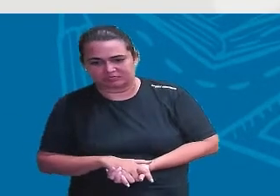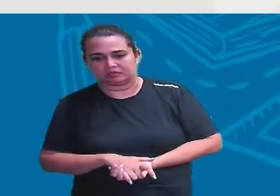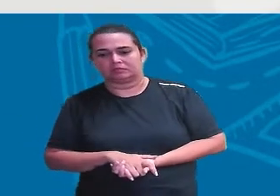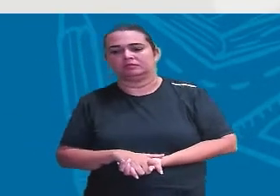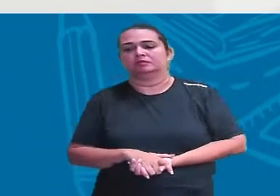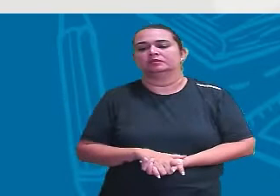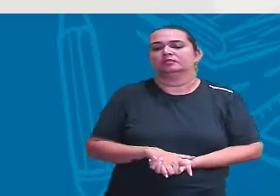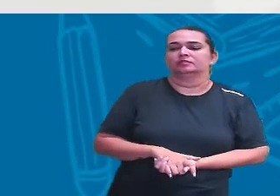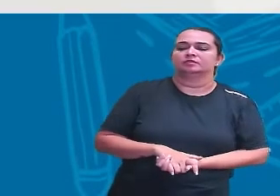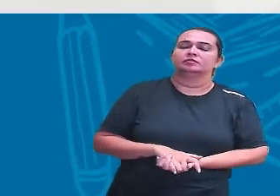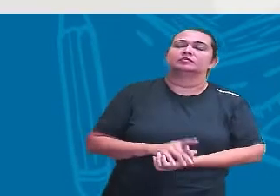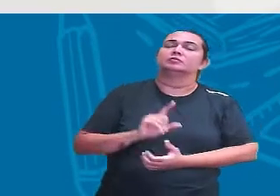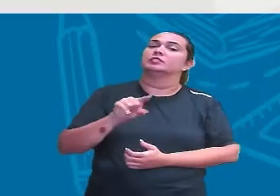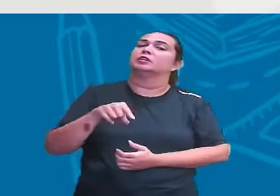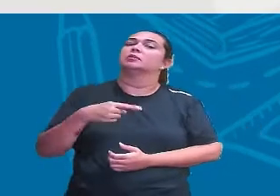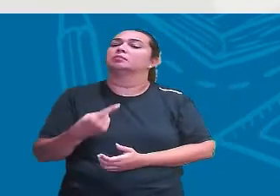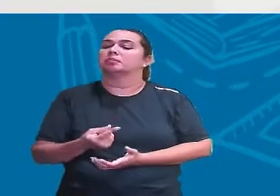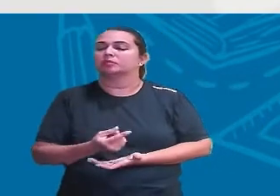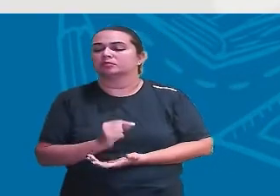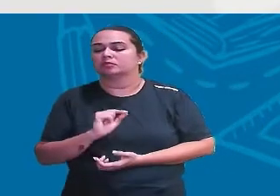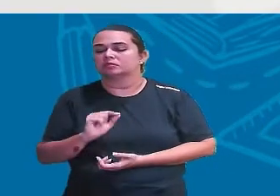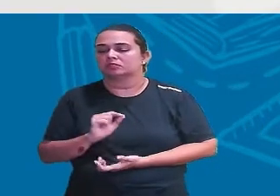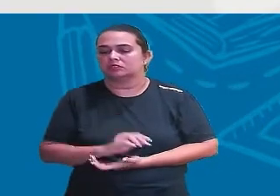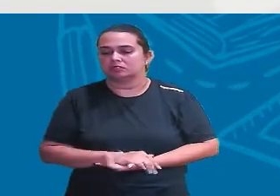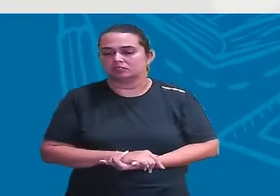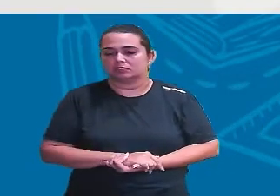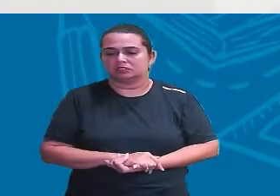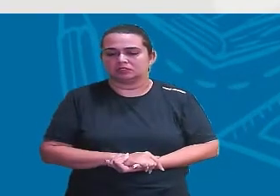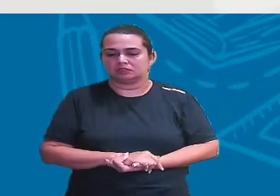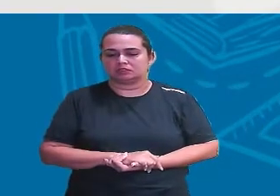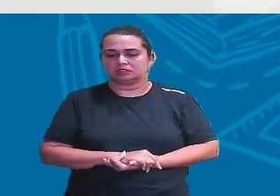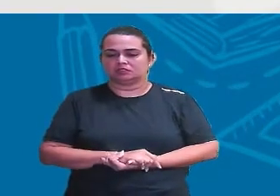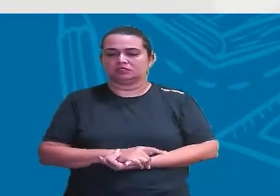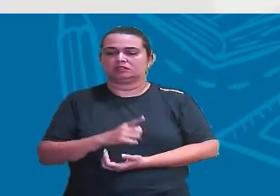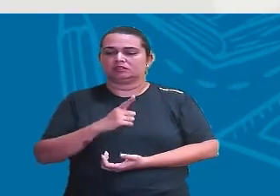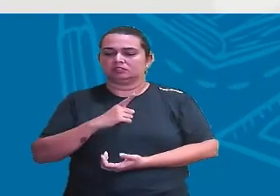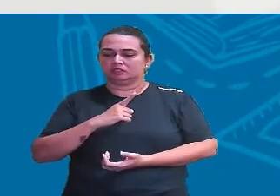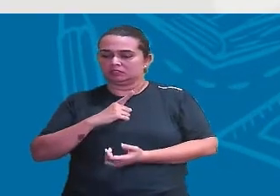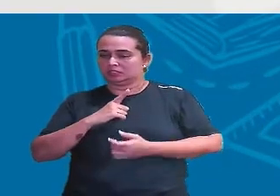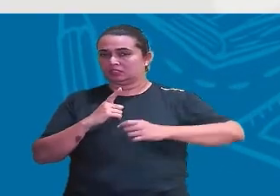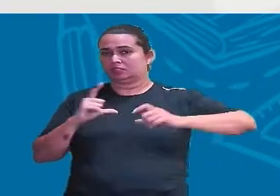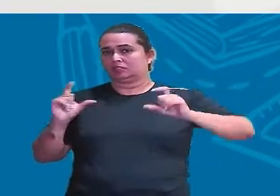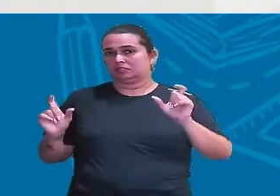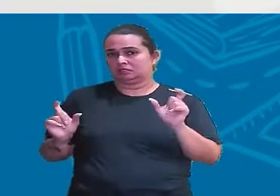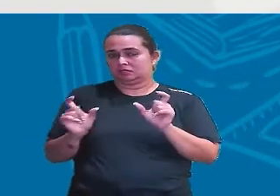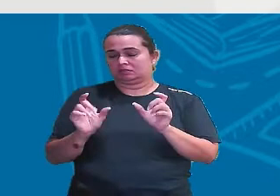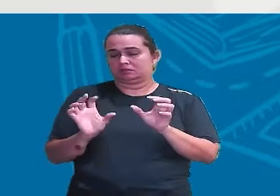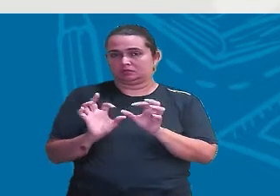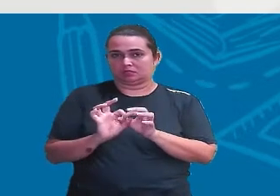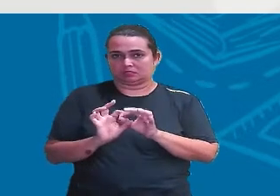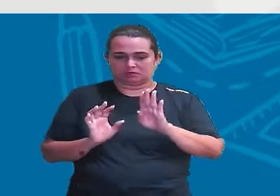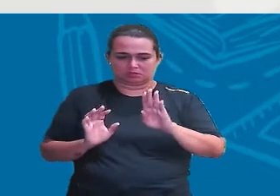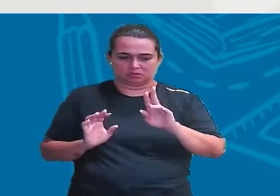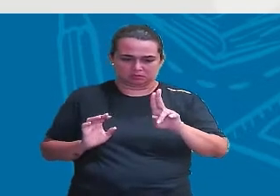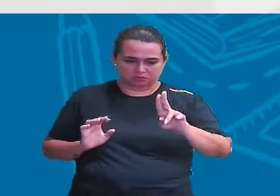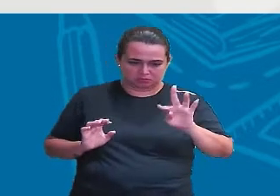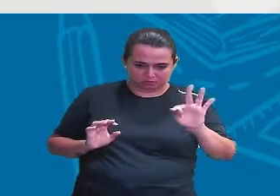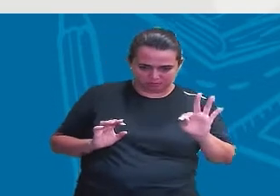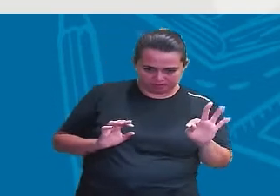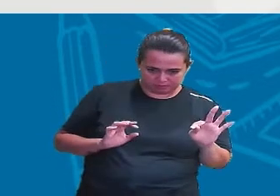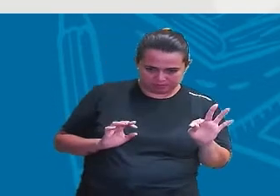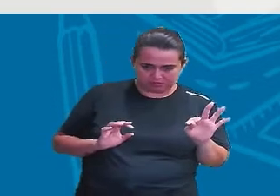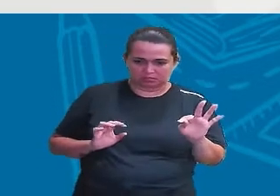assim: coloque uma vírgula se a conjunção tiver uma conjunção but, que é